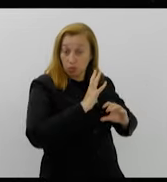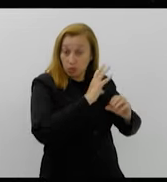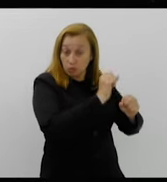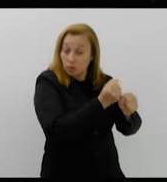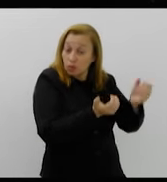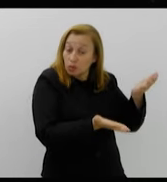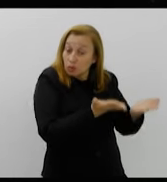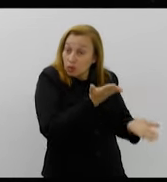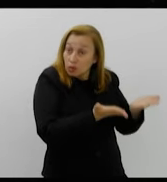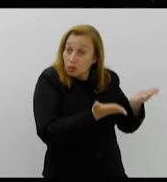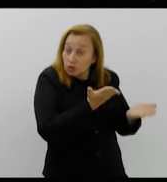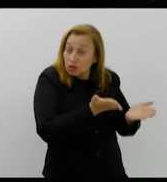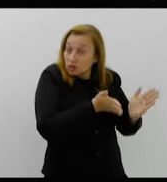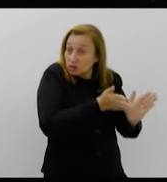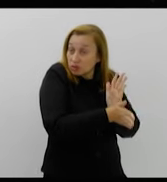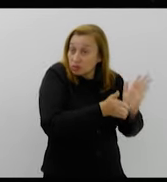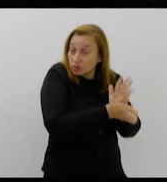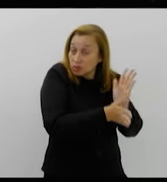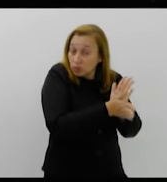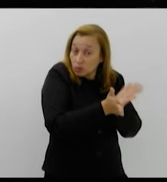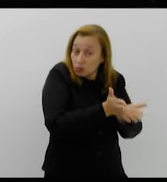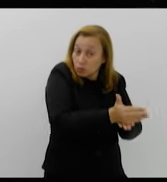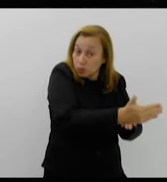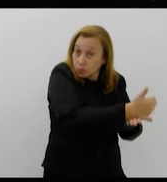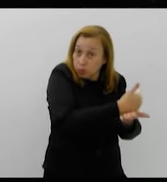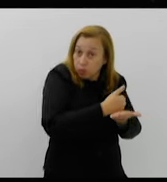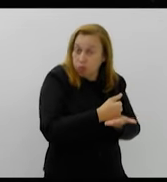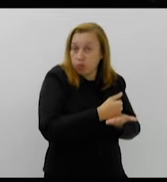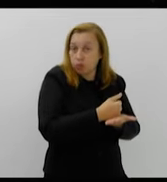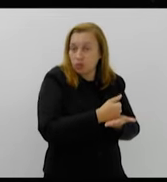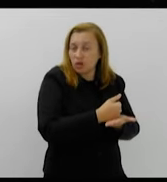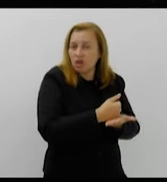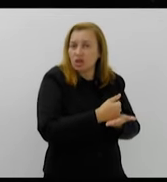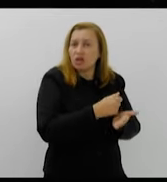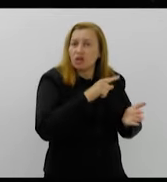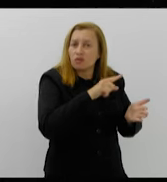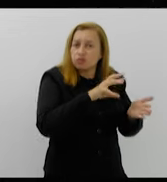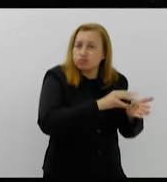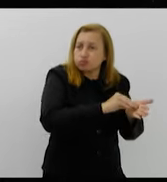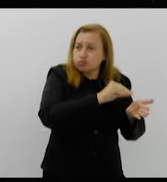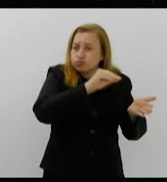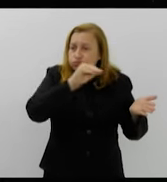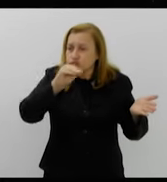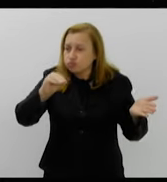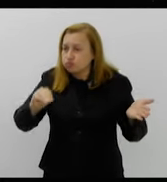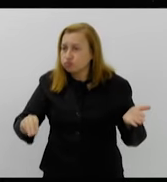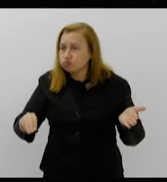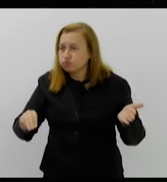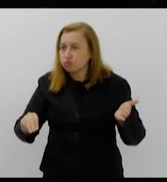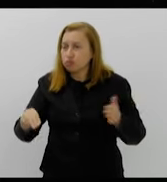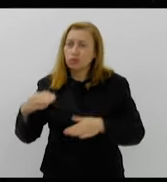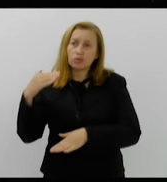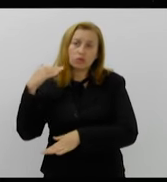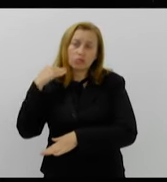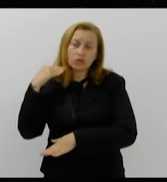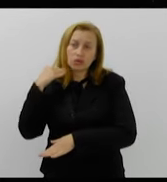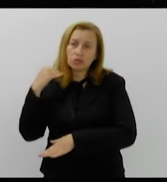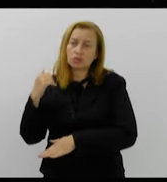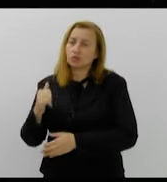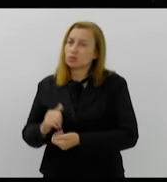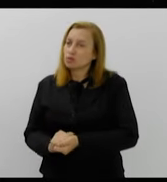equilíbrio de despesas e receitas e você deslocar recursos do tesouro na verdade